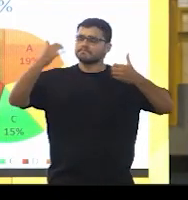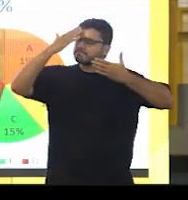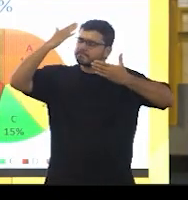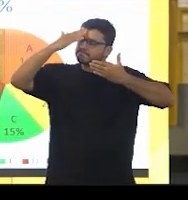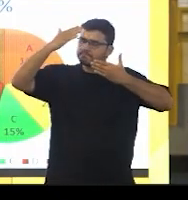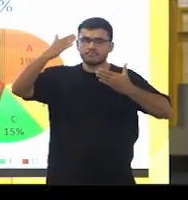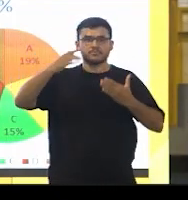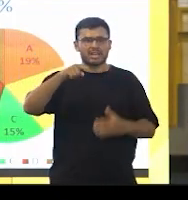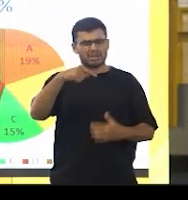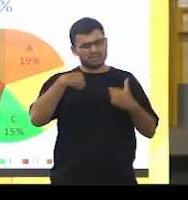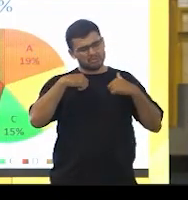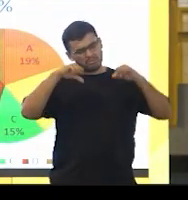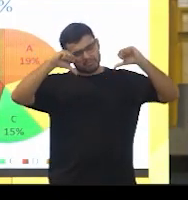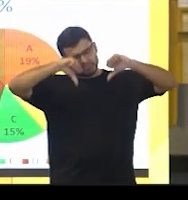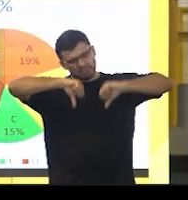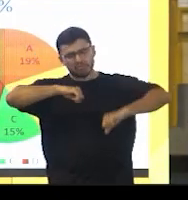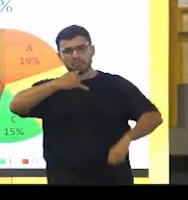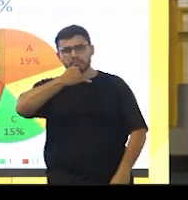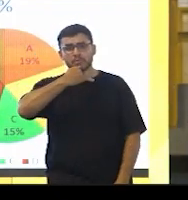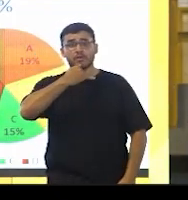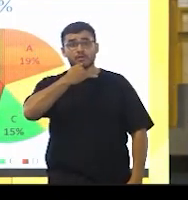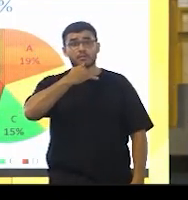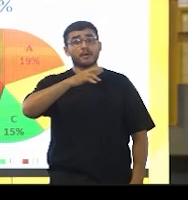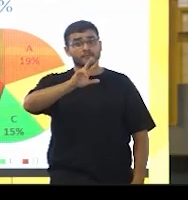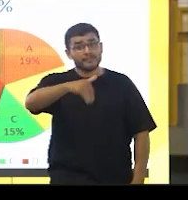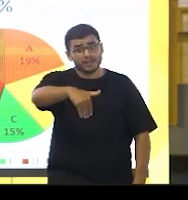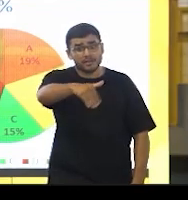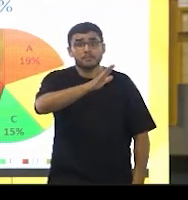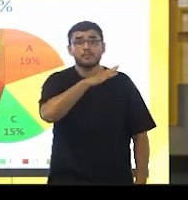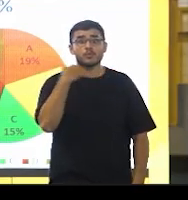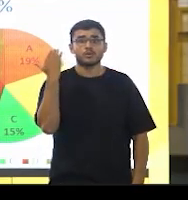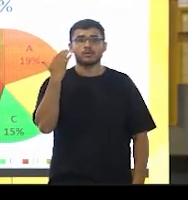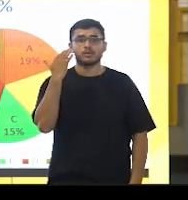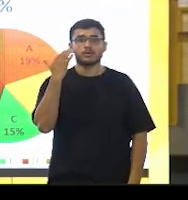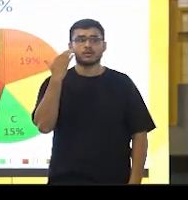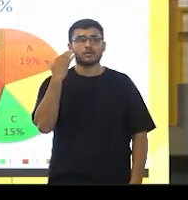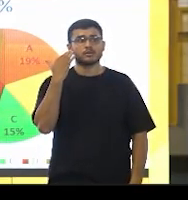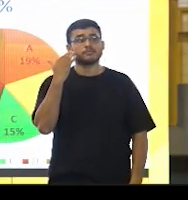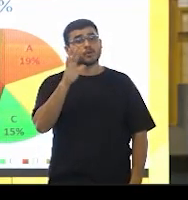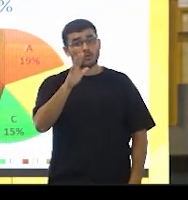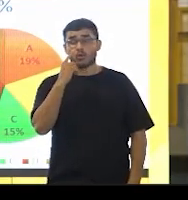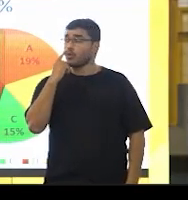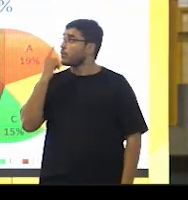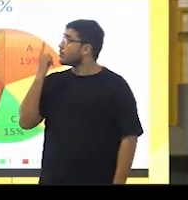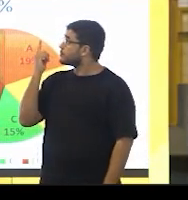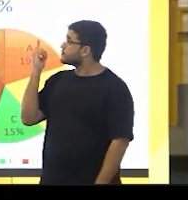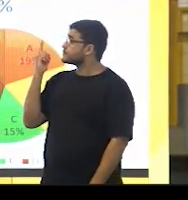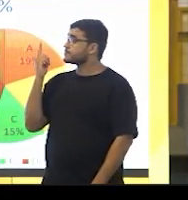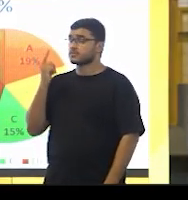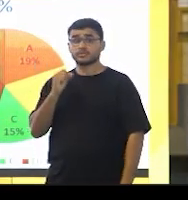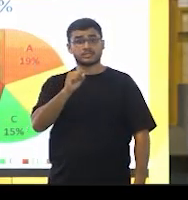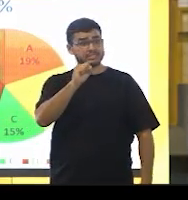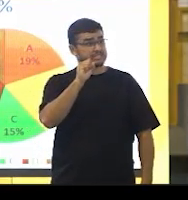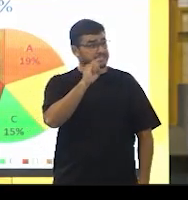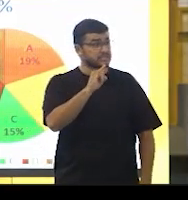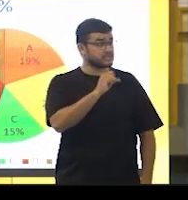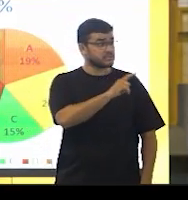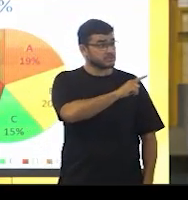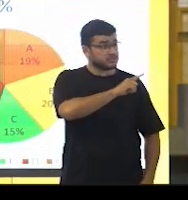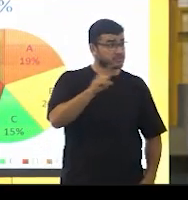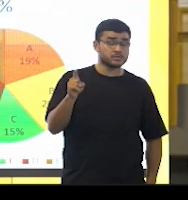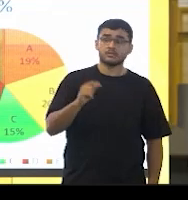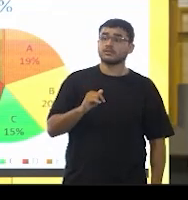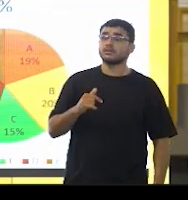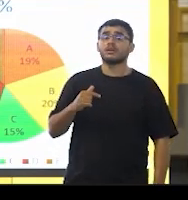sem desfalecer, ainda que desfaleça. Gente, eu vou traduzir o texto para vocês. O texto está dizendo assim: meu povo,